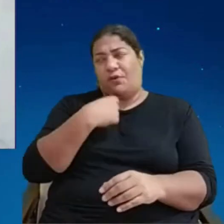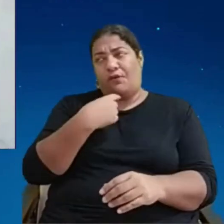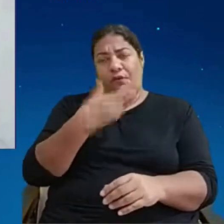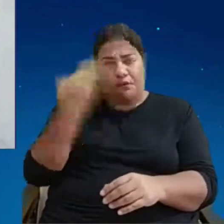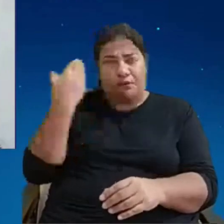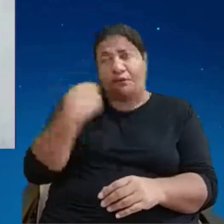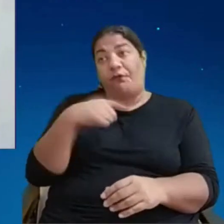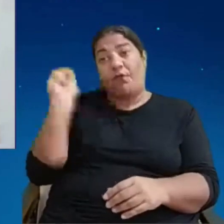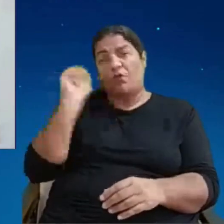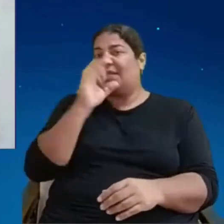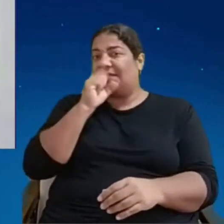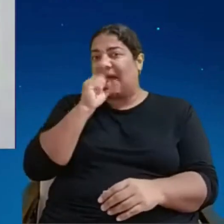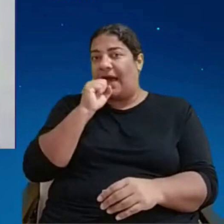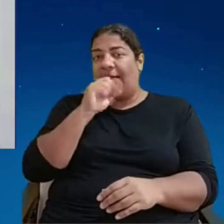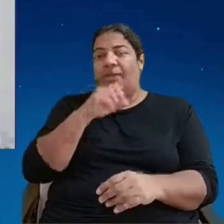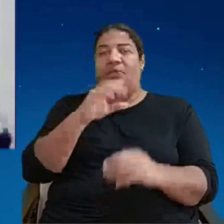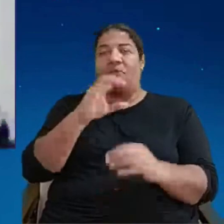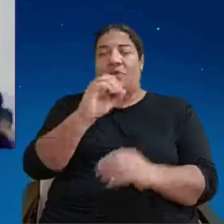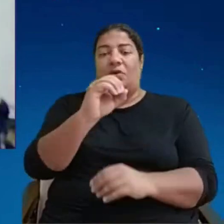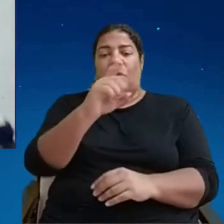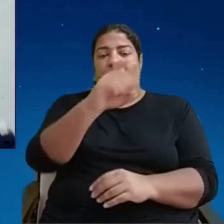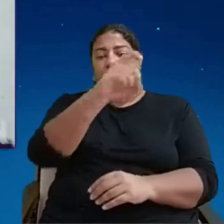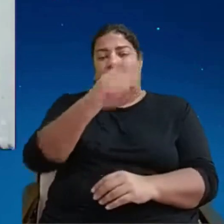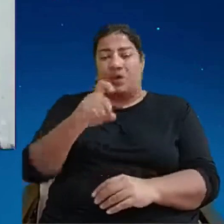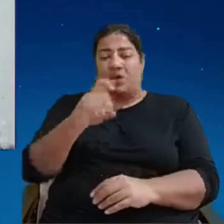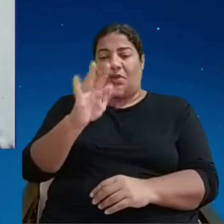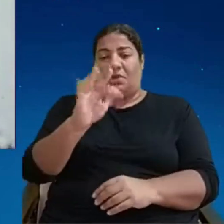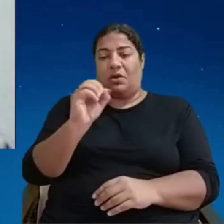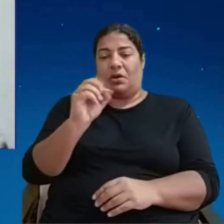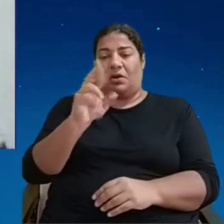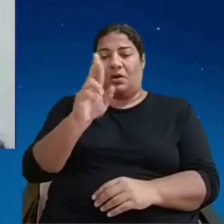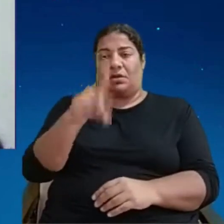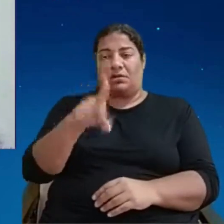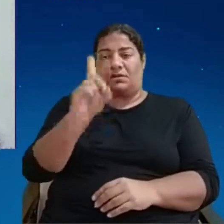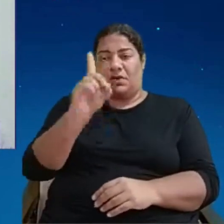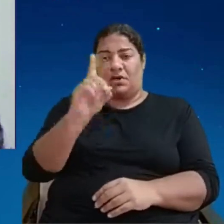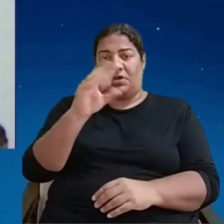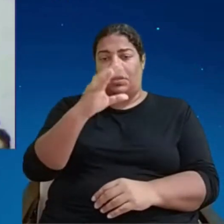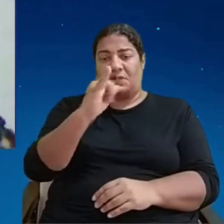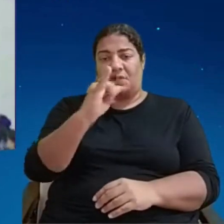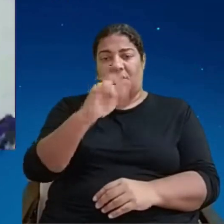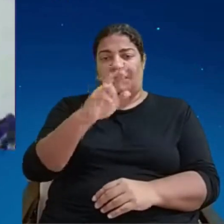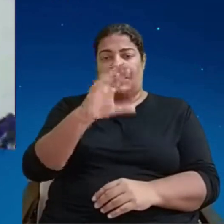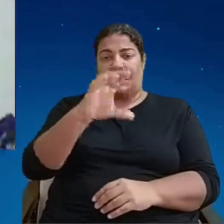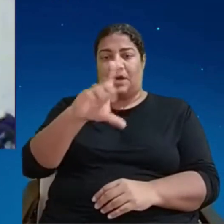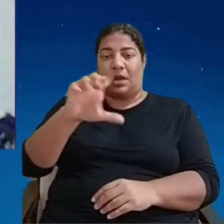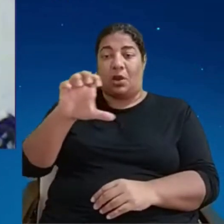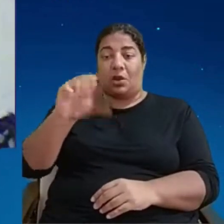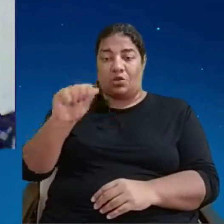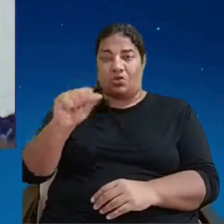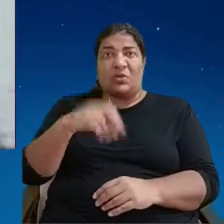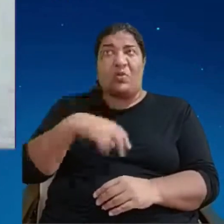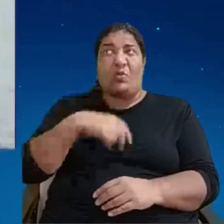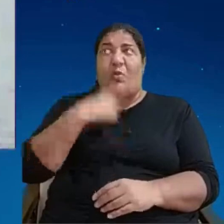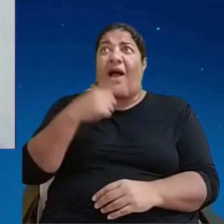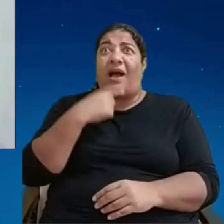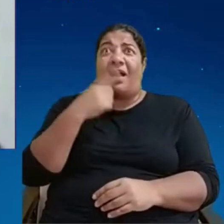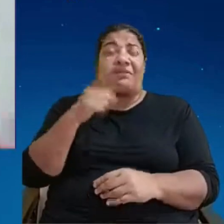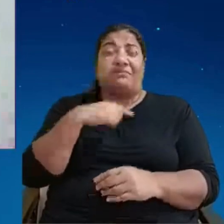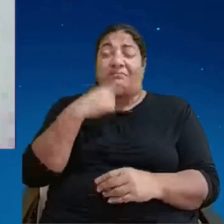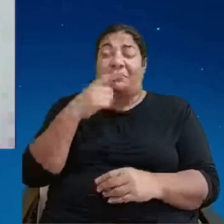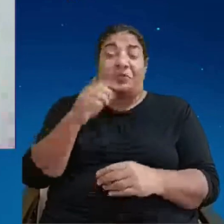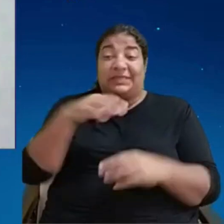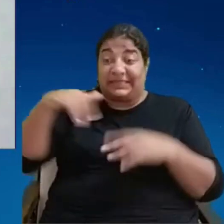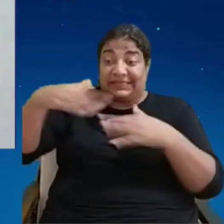andar. Mas quando eu olhava, porque aí eu vou olhar com olhar de pesquisa, olha, meu Deus, eram muito